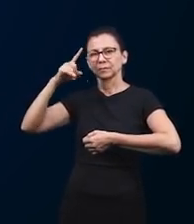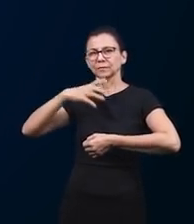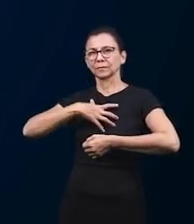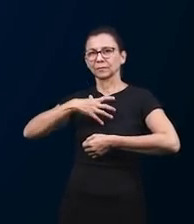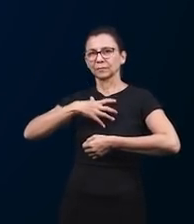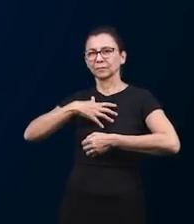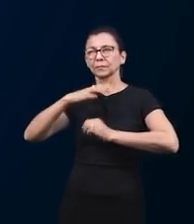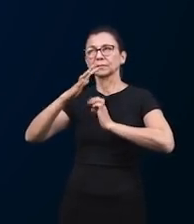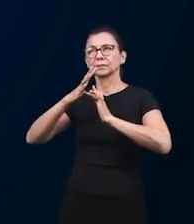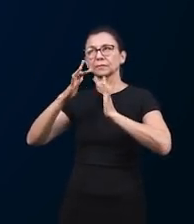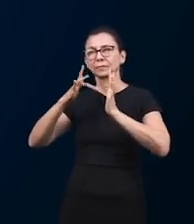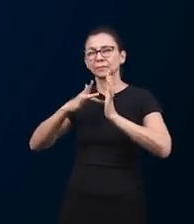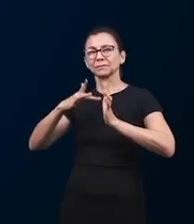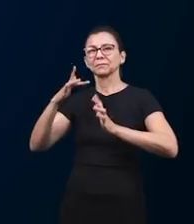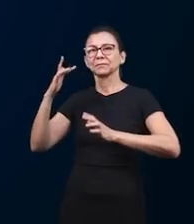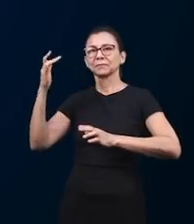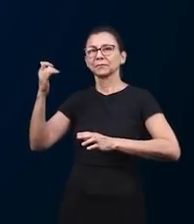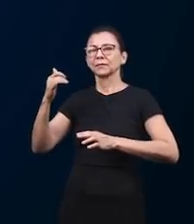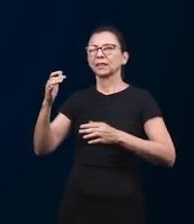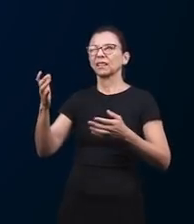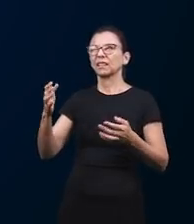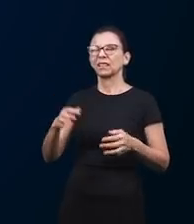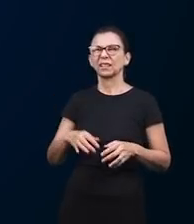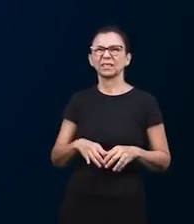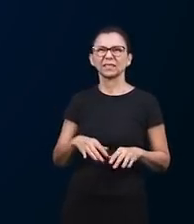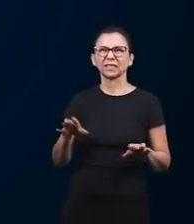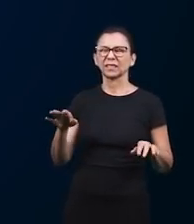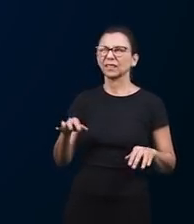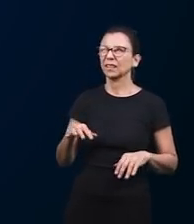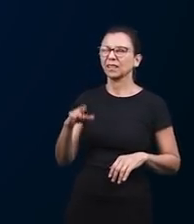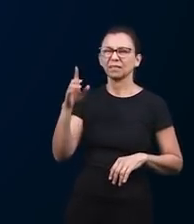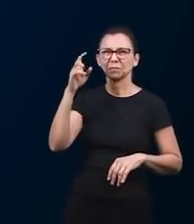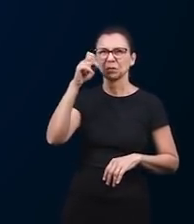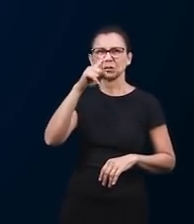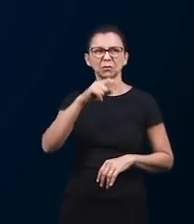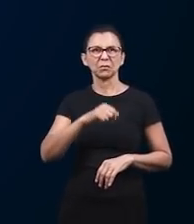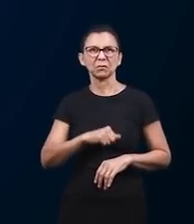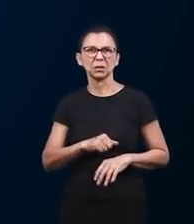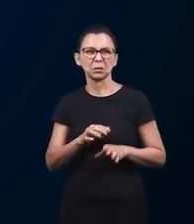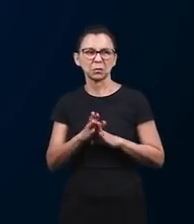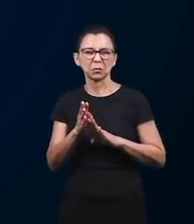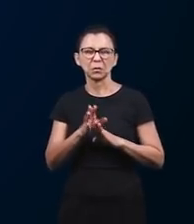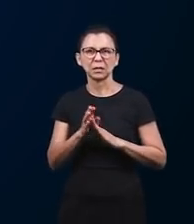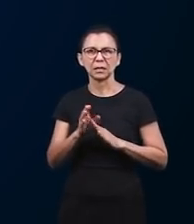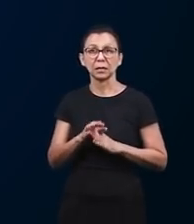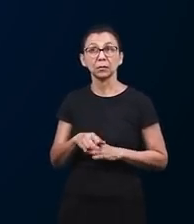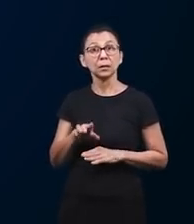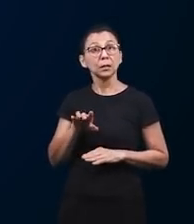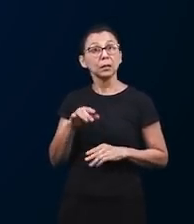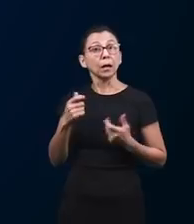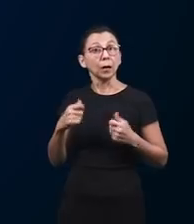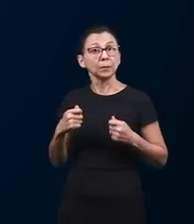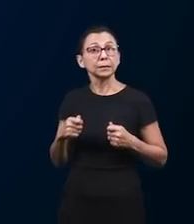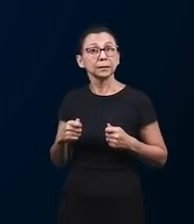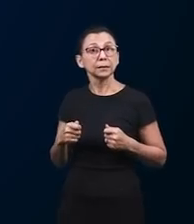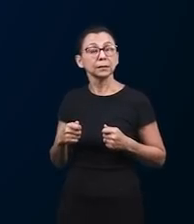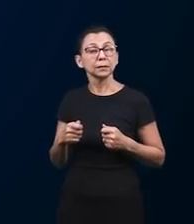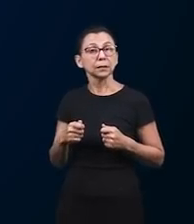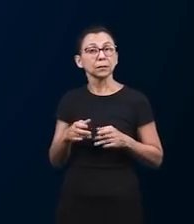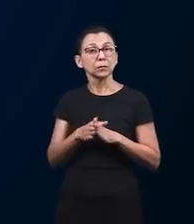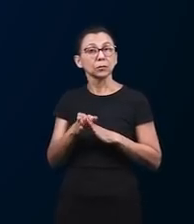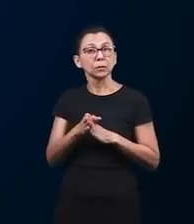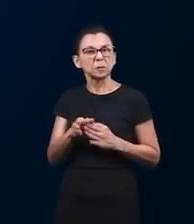dias, ainda que eu pense que, mas essa palavra de Deus foi muito dura. Muitas vezes é dura e tem que ser para a